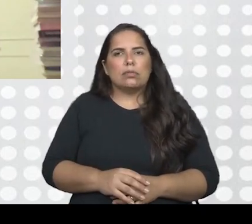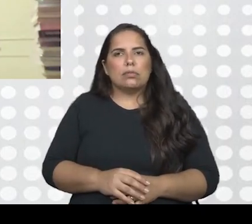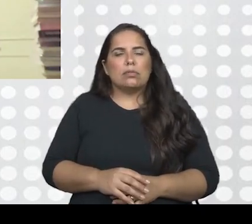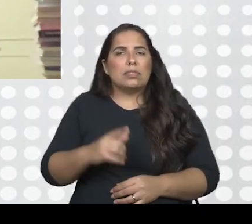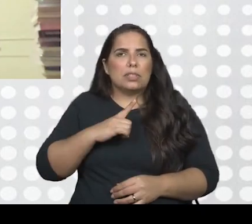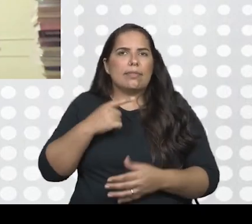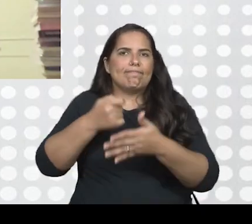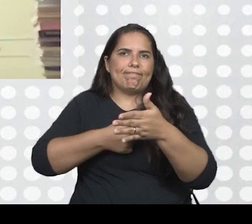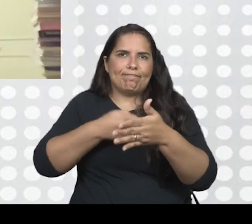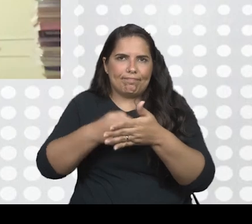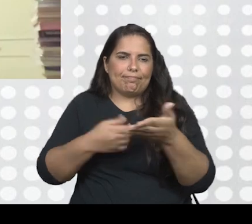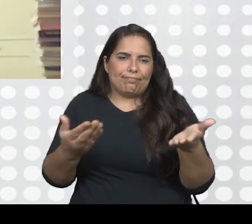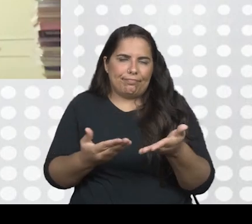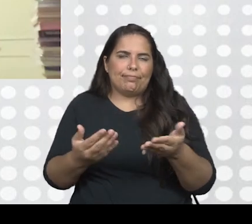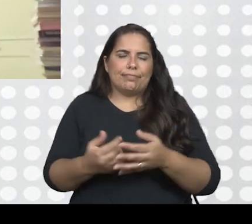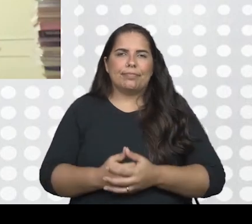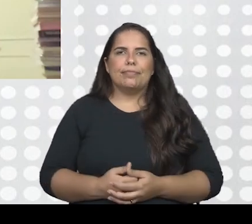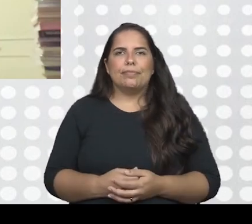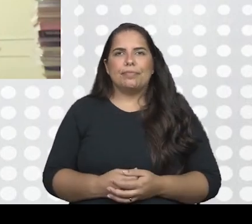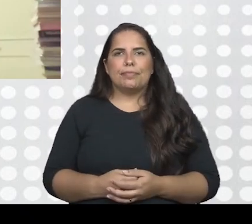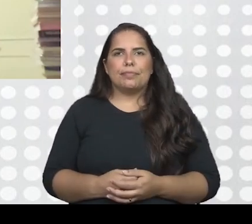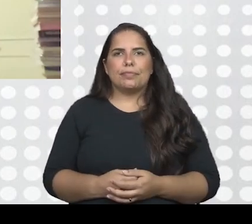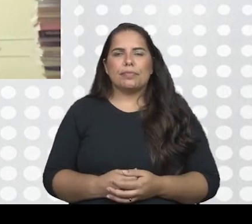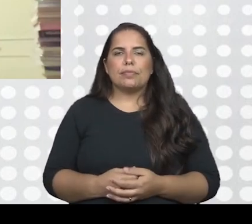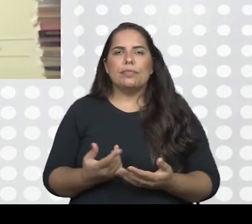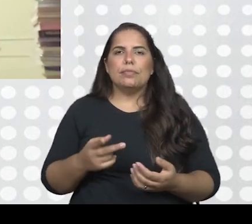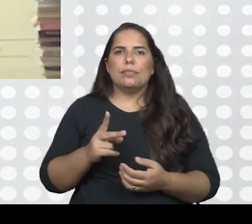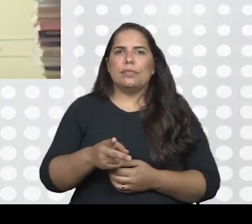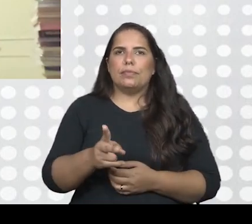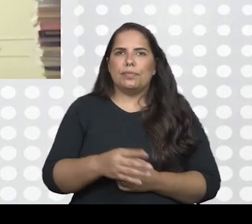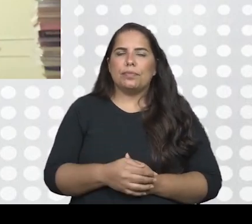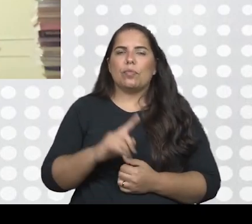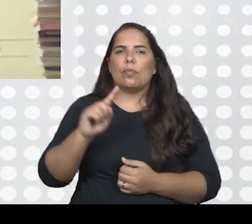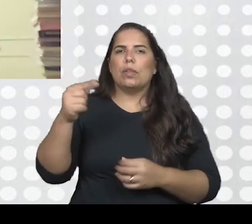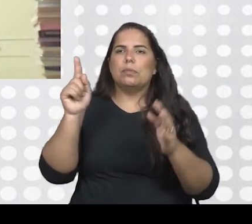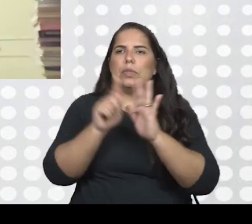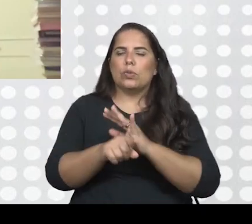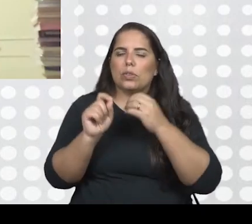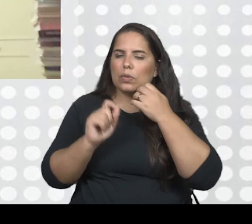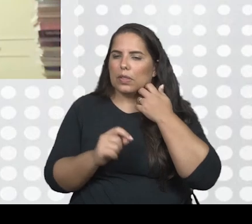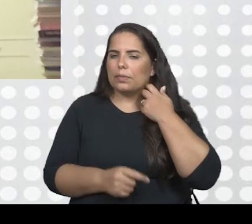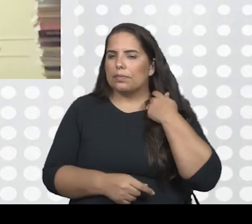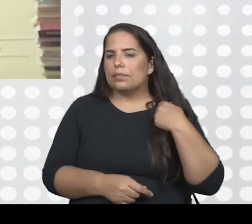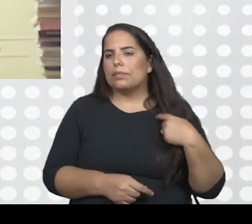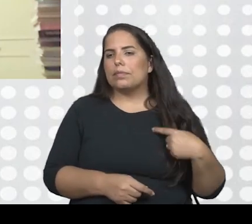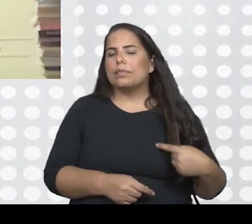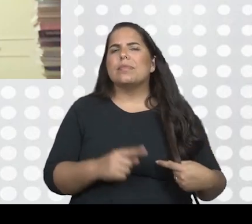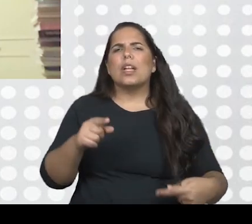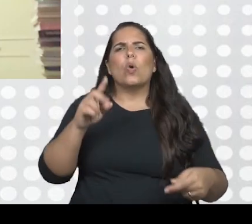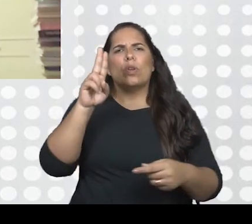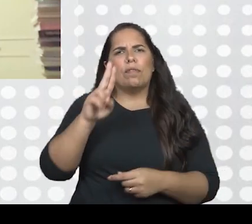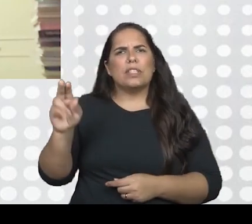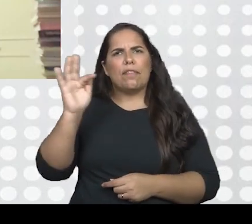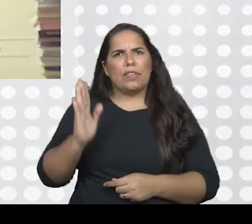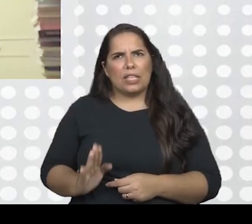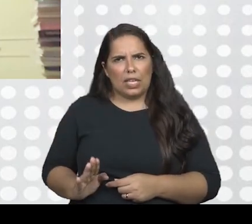vem enfrentando na atualidade. Bom, dando sequência, a próxima pergunta é a seguinte. A Universidade